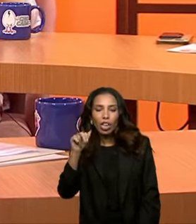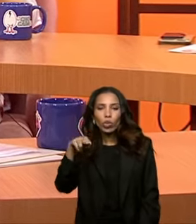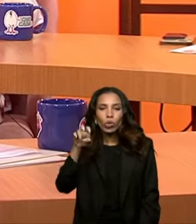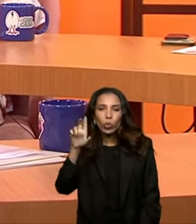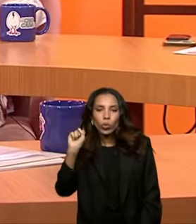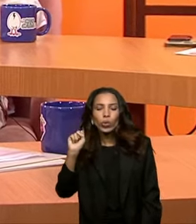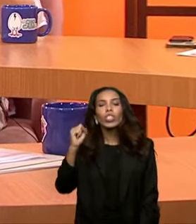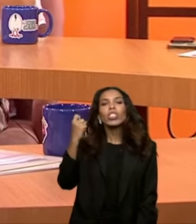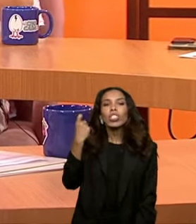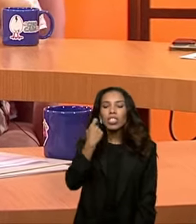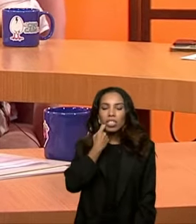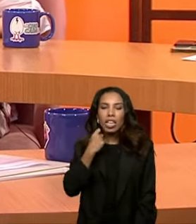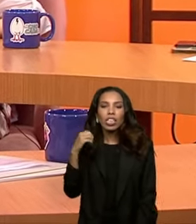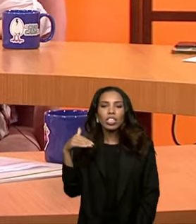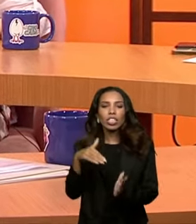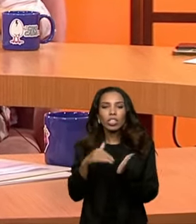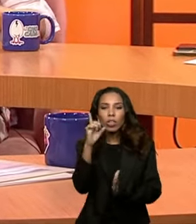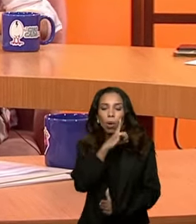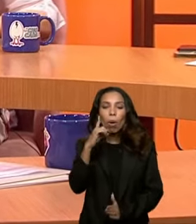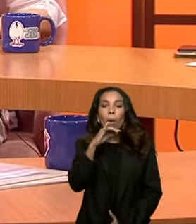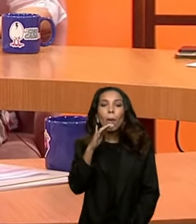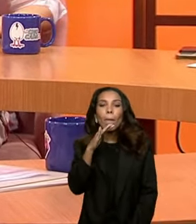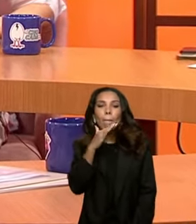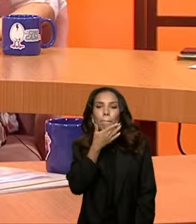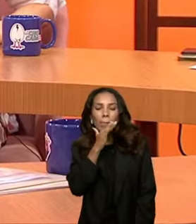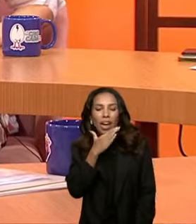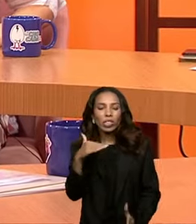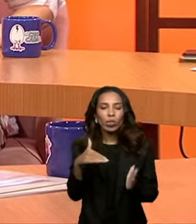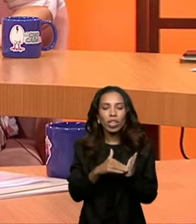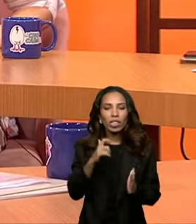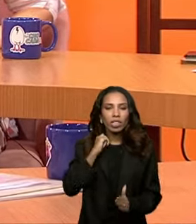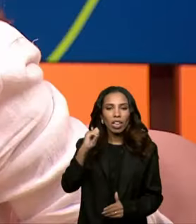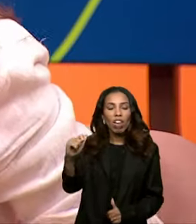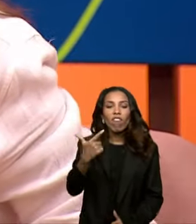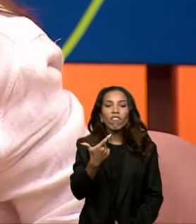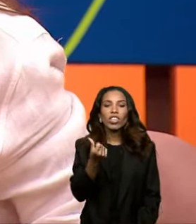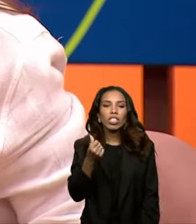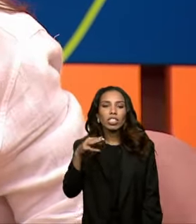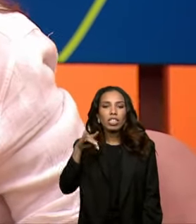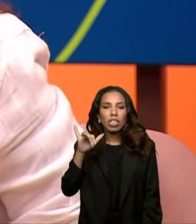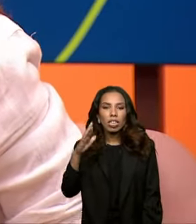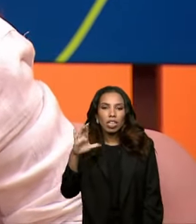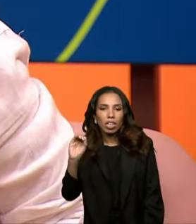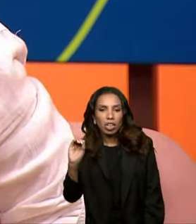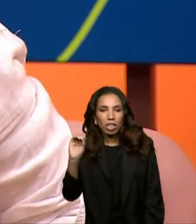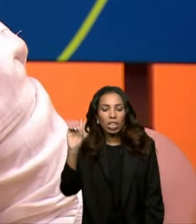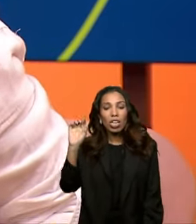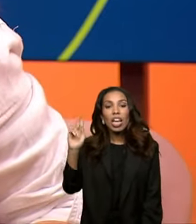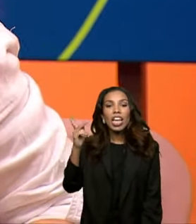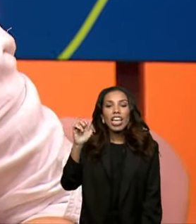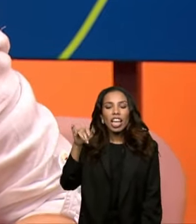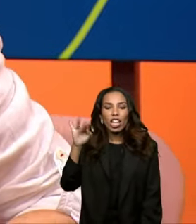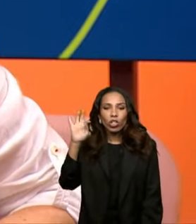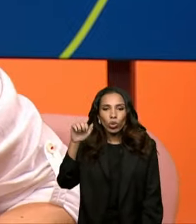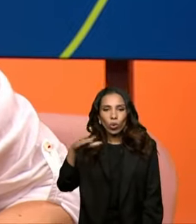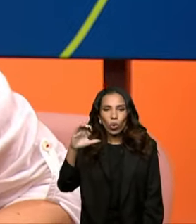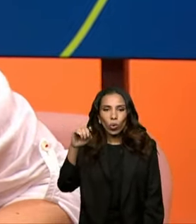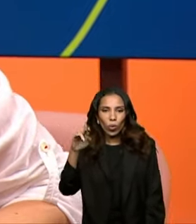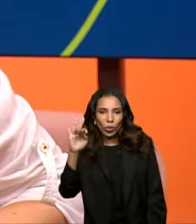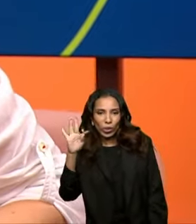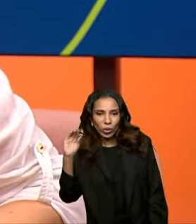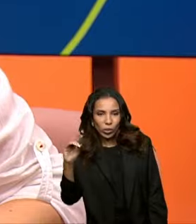de sexta a domingo, durante março e abril. E no dia 26 de março, eu vou estar fazendo Yentl em concerto no